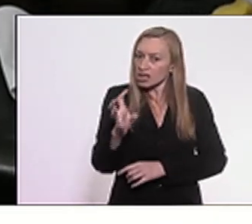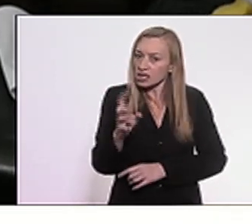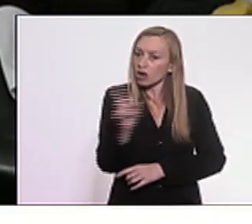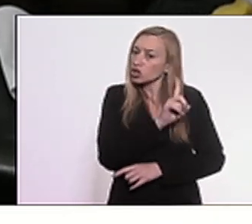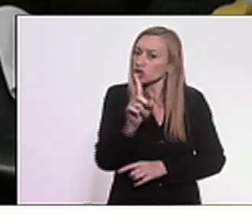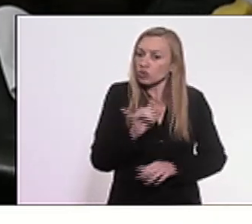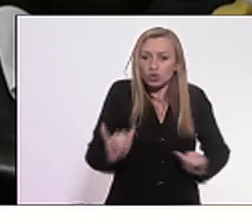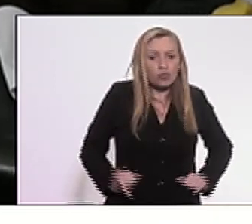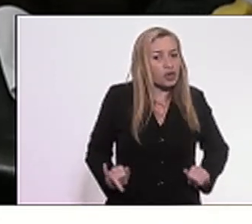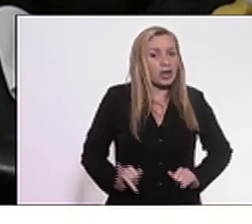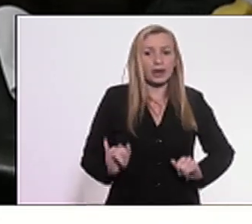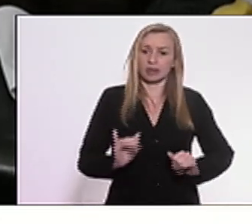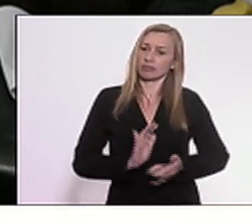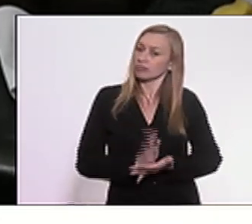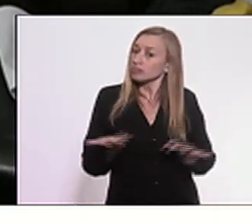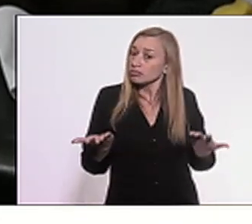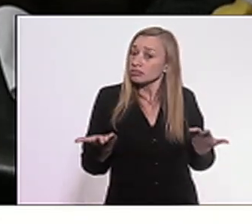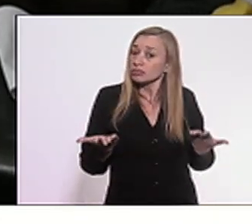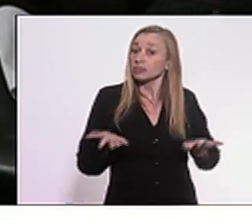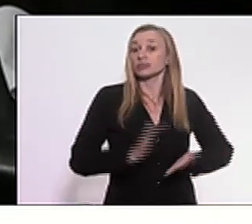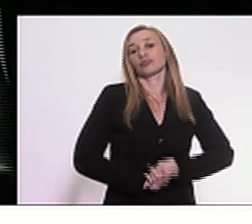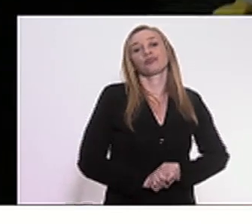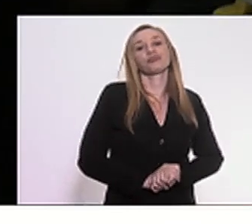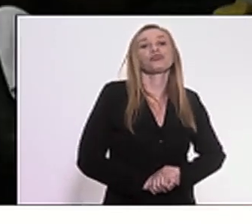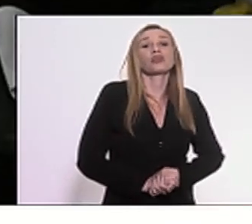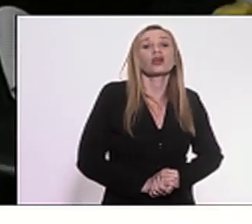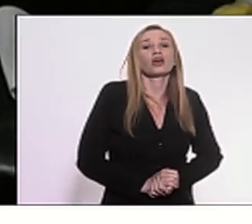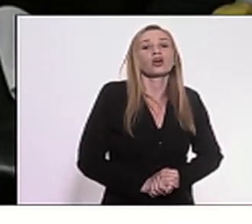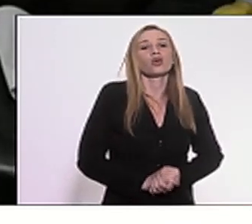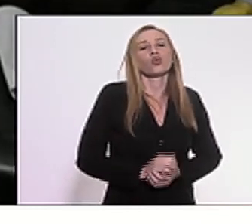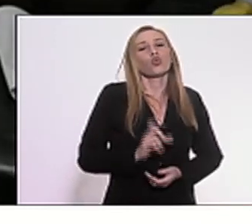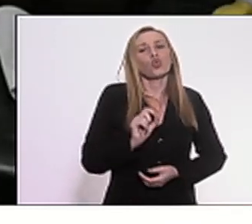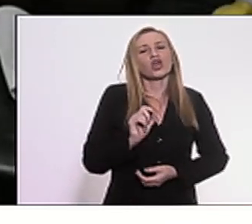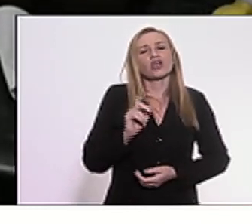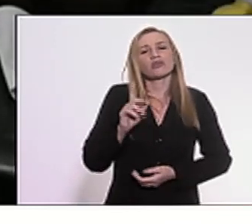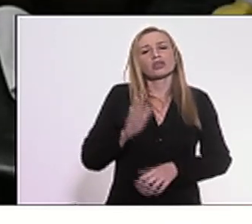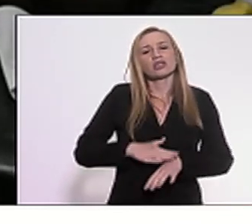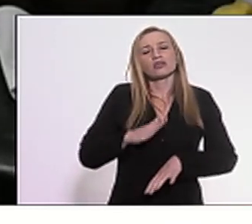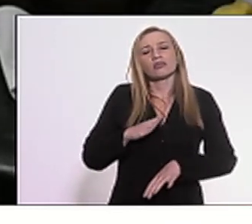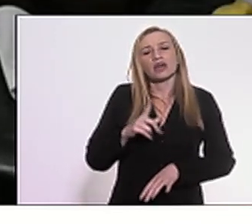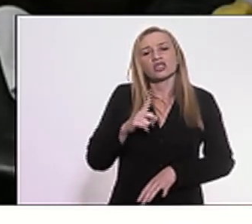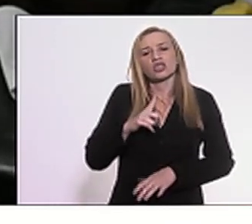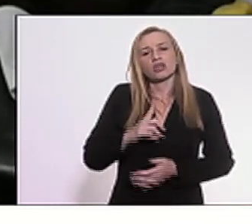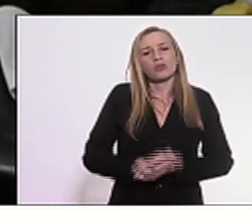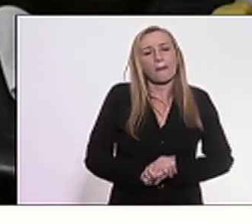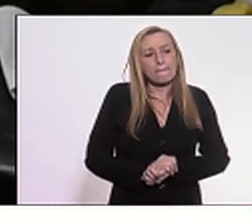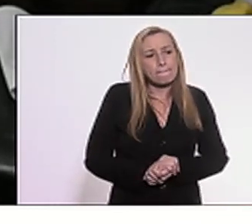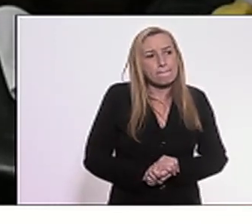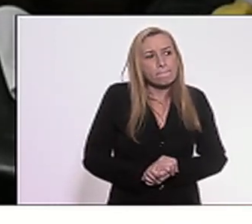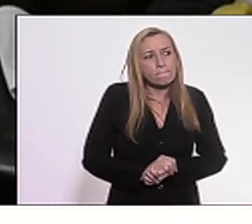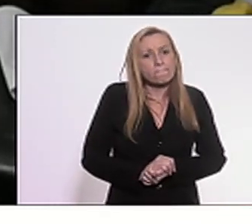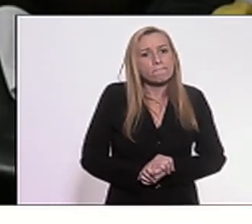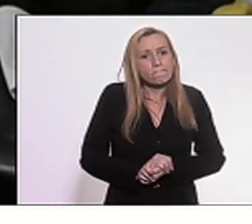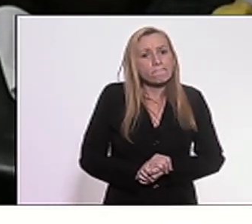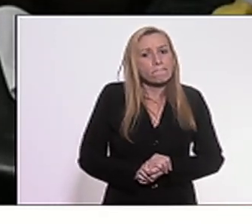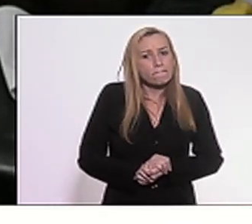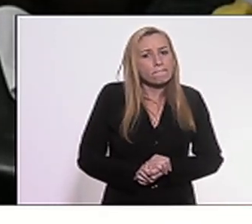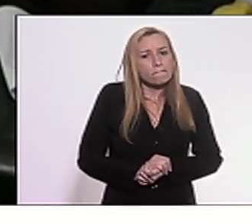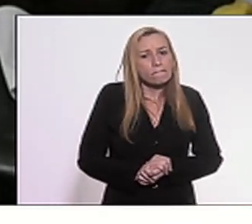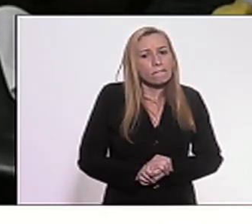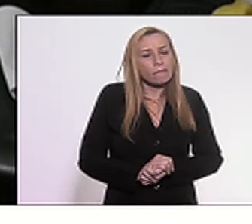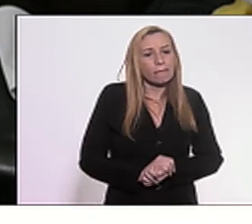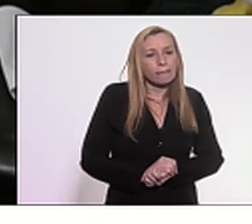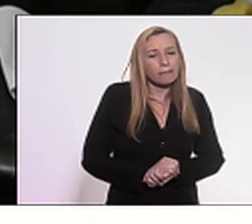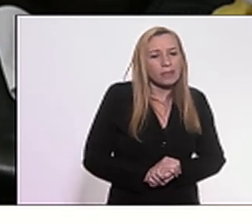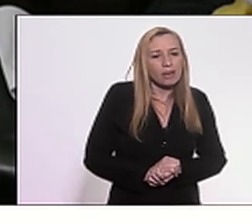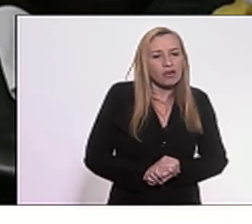enquanto ela está sendo apurada. Mas o que eu tenho? Ausência de... tudo isso mais ou menos que eu falei,